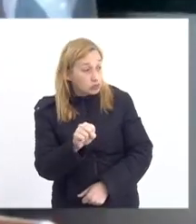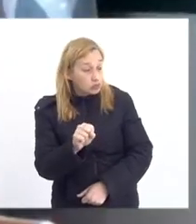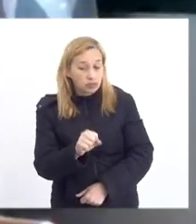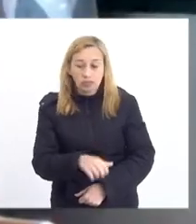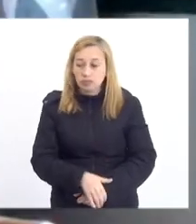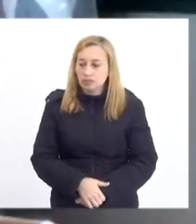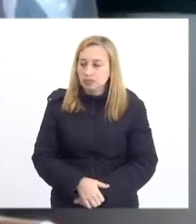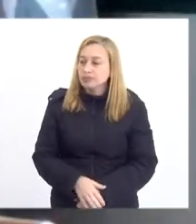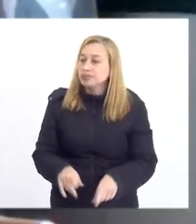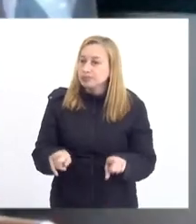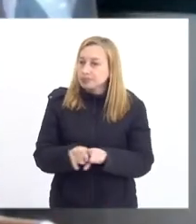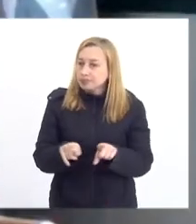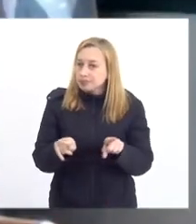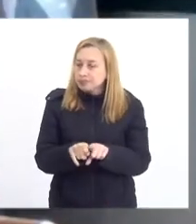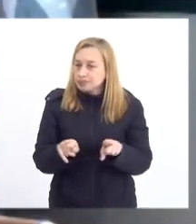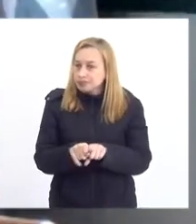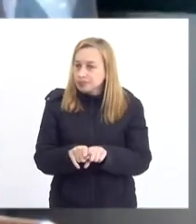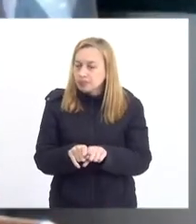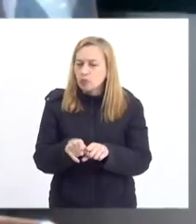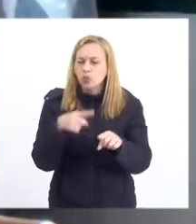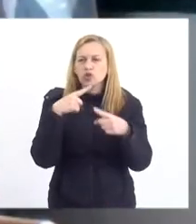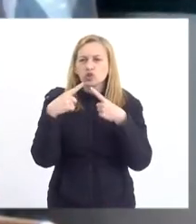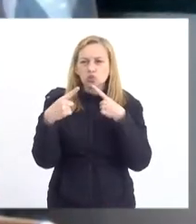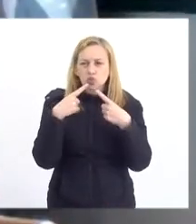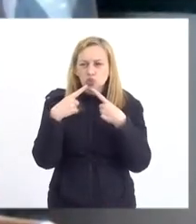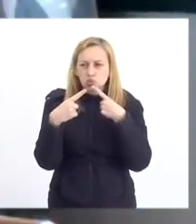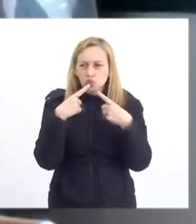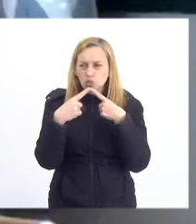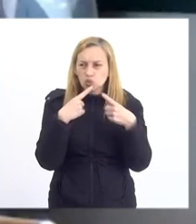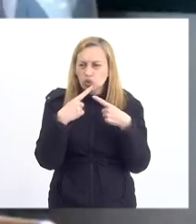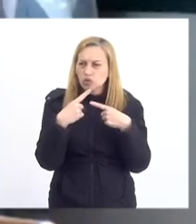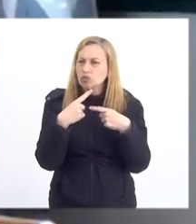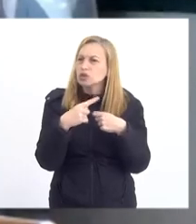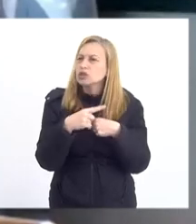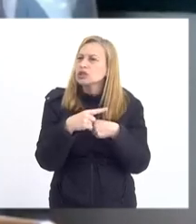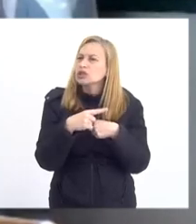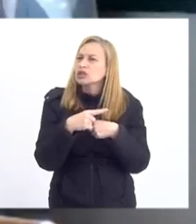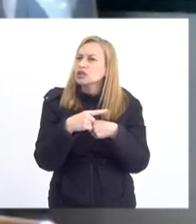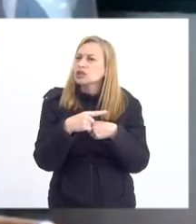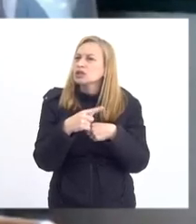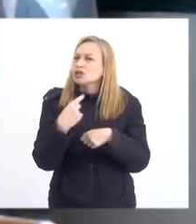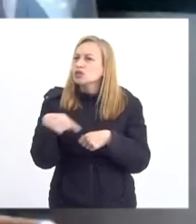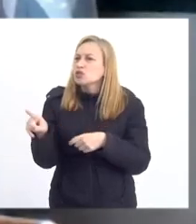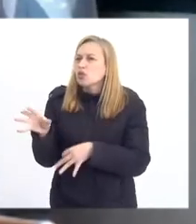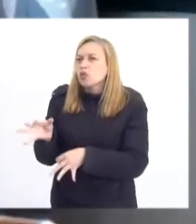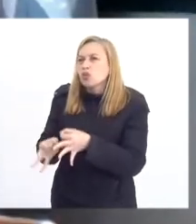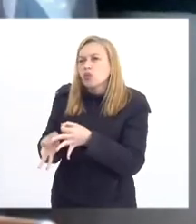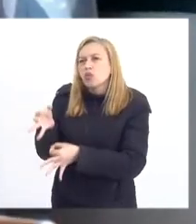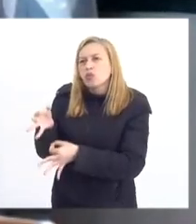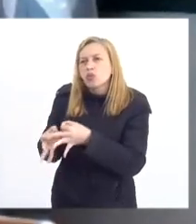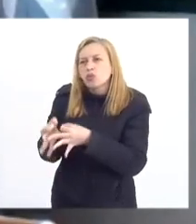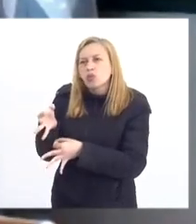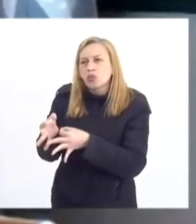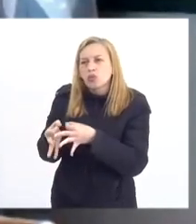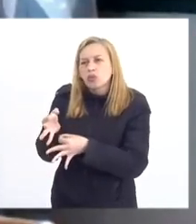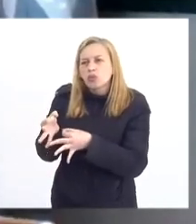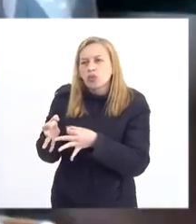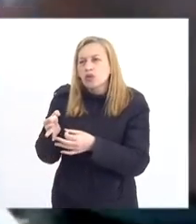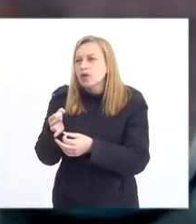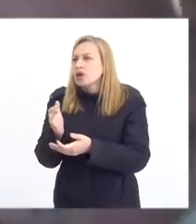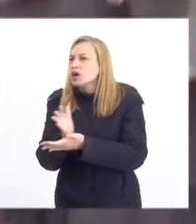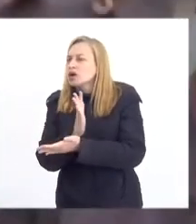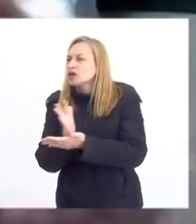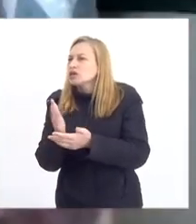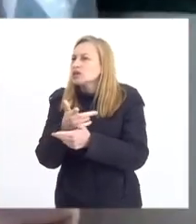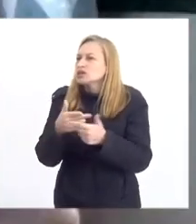E também uma discussão que foi até também à Justiça, que muitas vezes